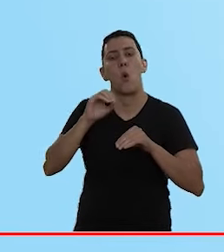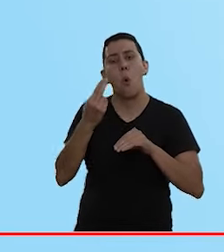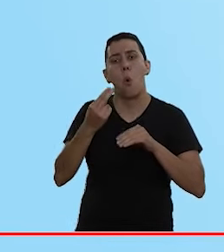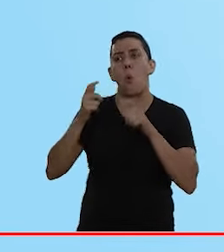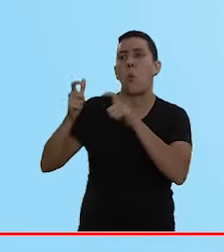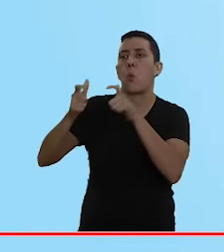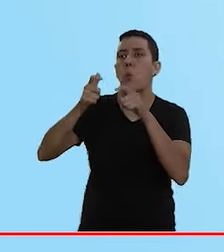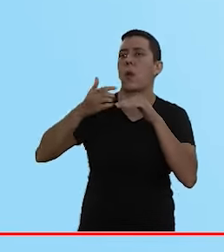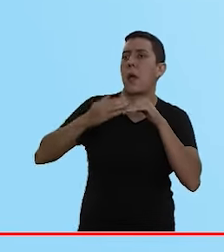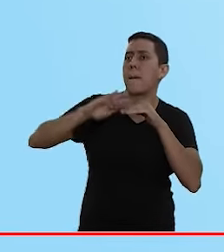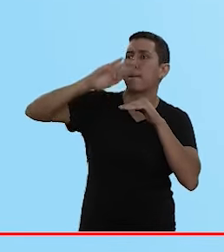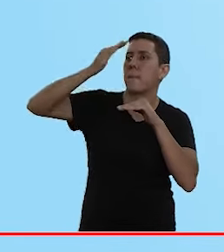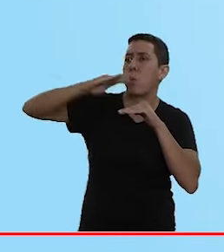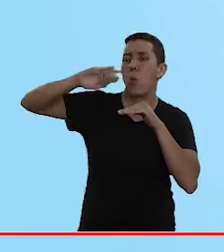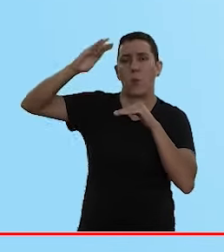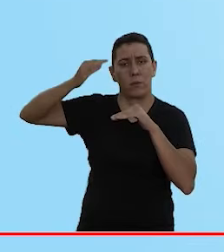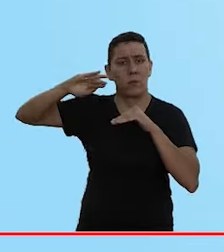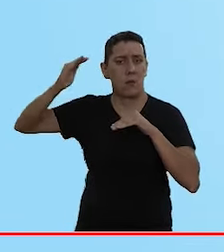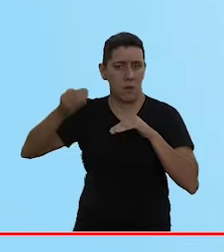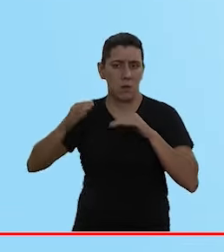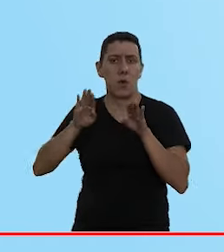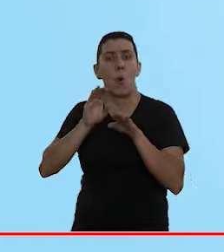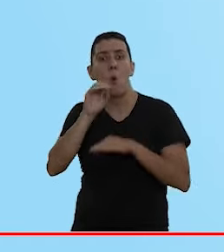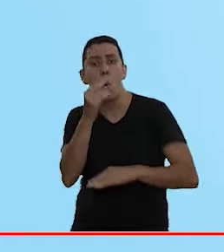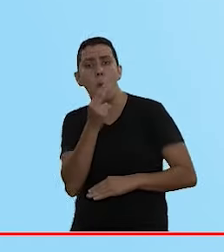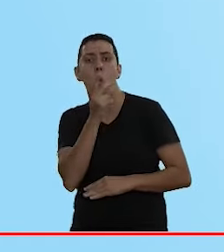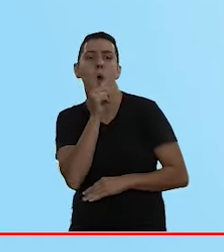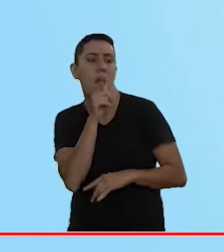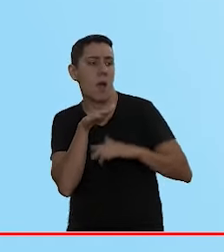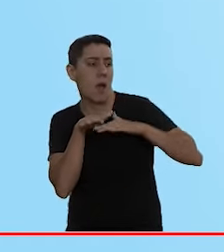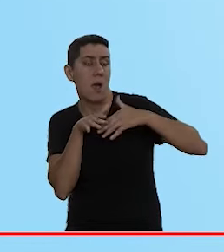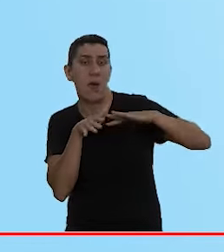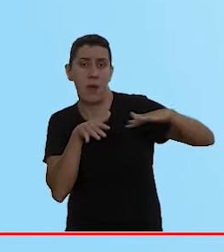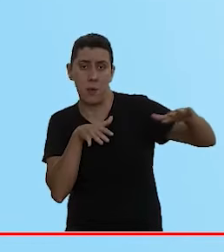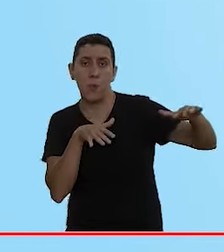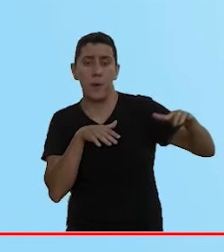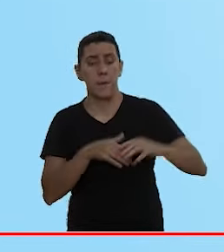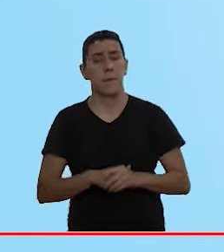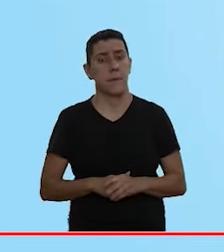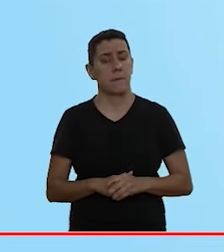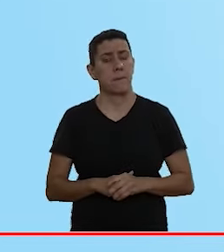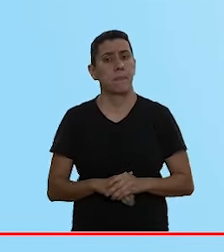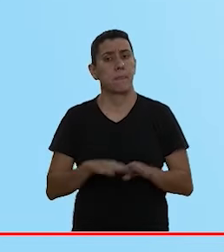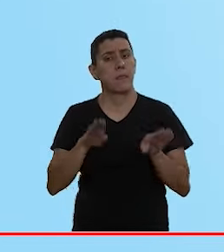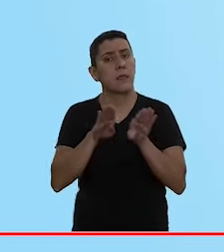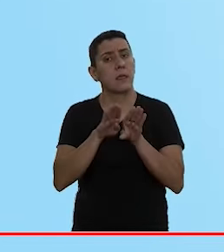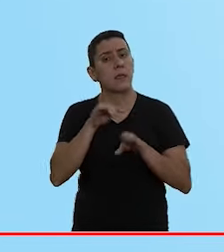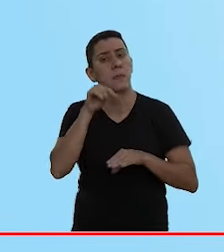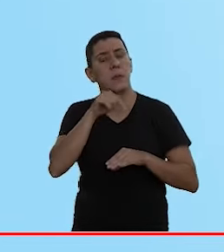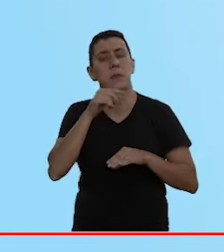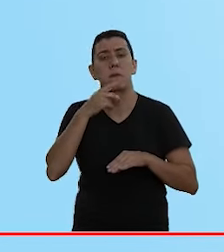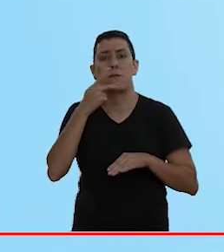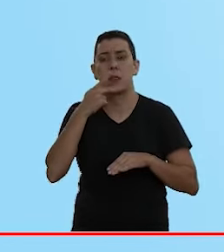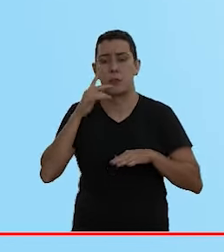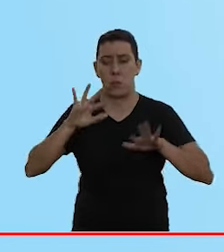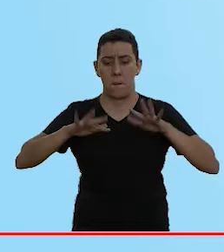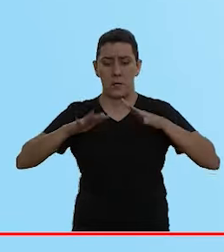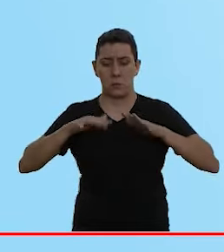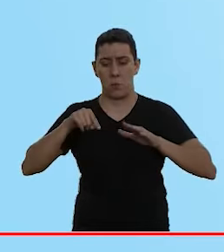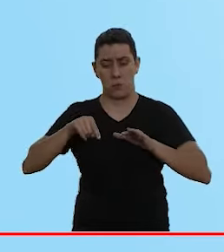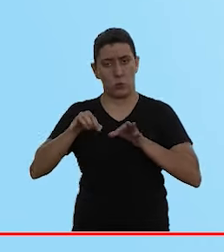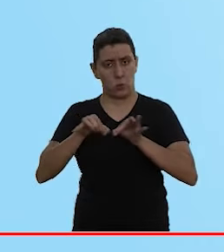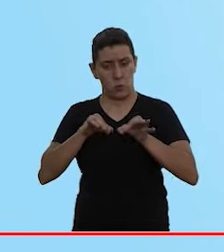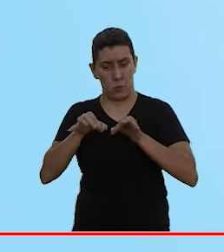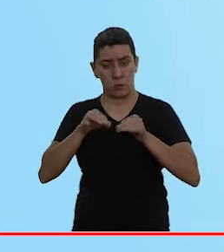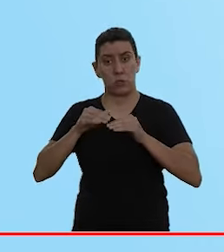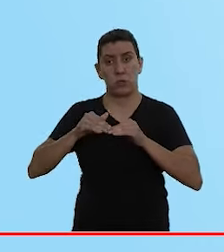montanhosas, em sistemas flutuantes, e geralmente a gente está falando aqui de plantas acima de 5 megawatts.